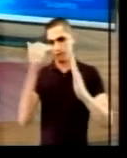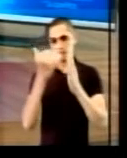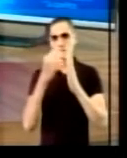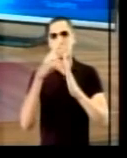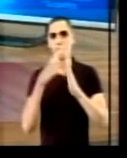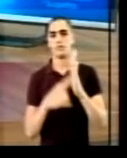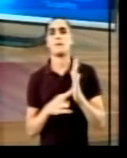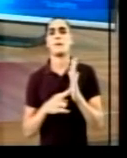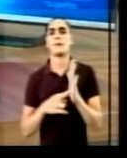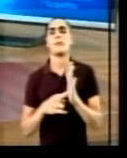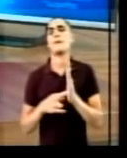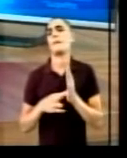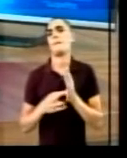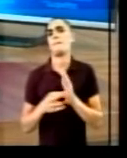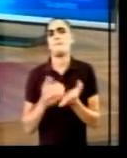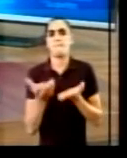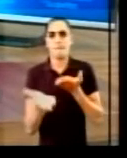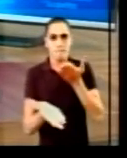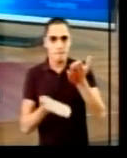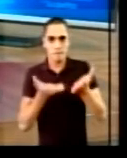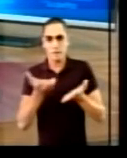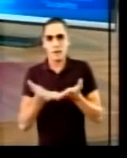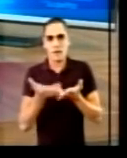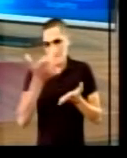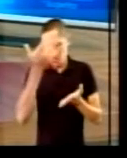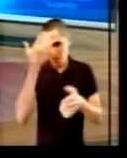de sintomáticos.